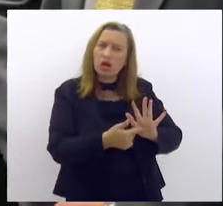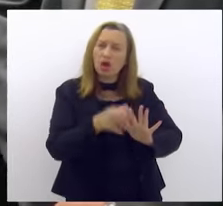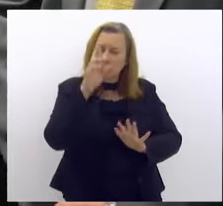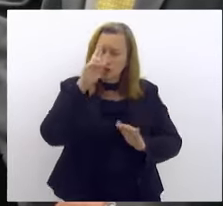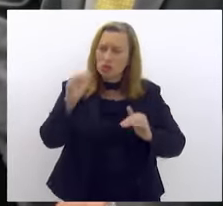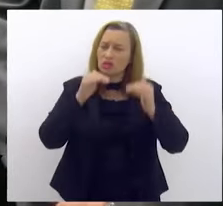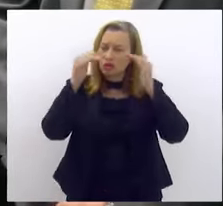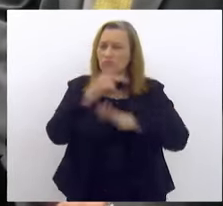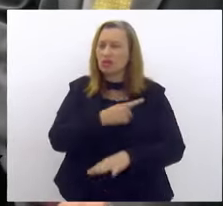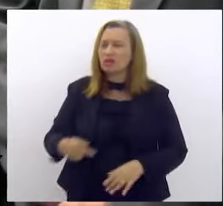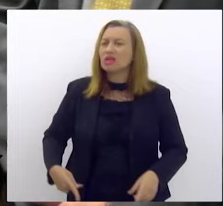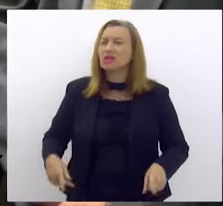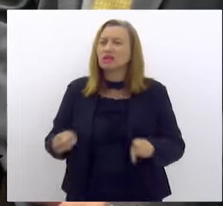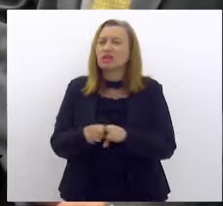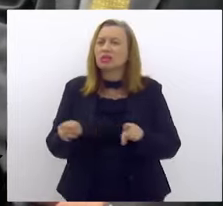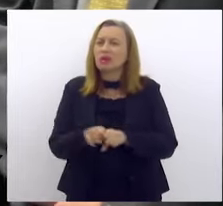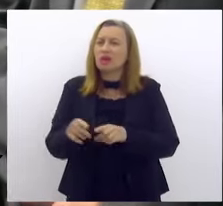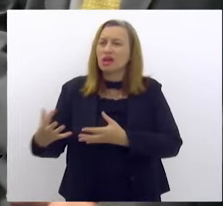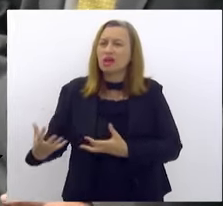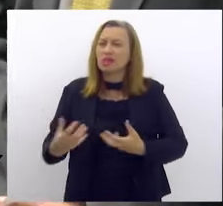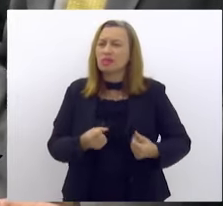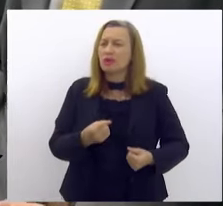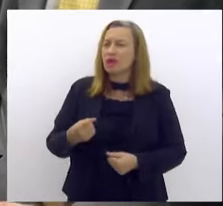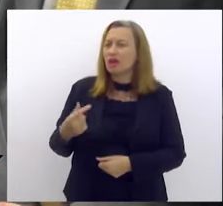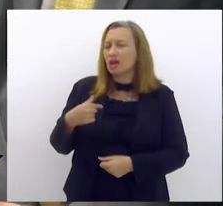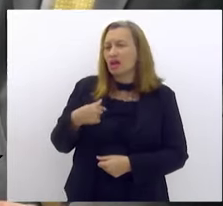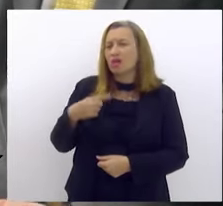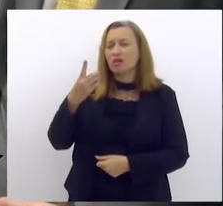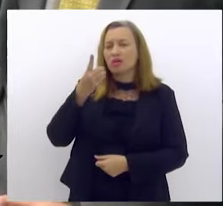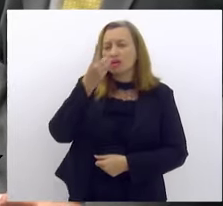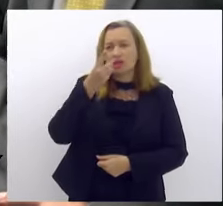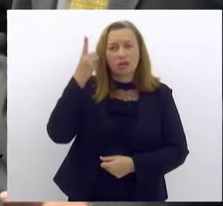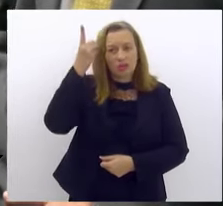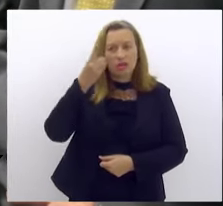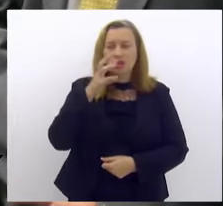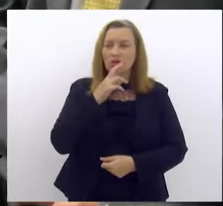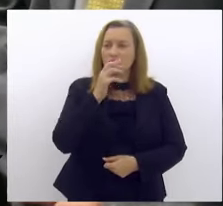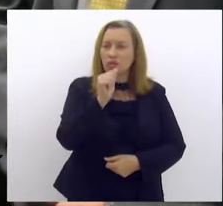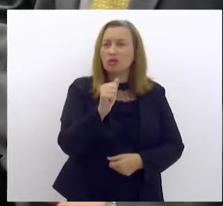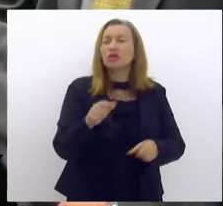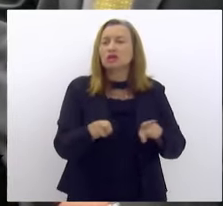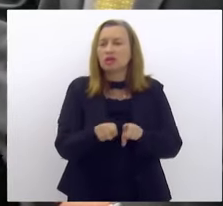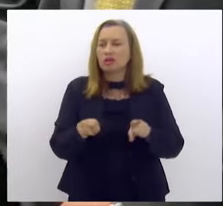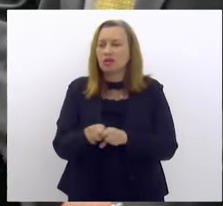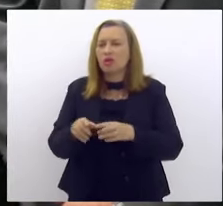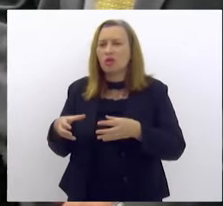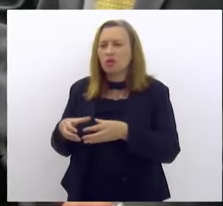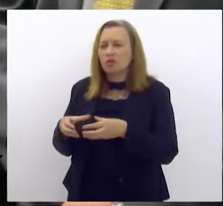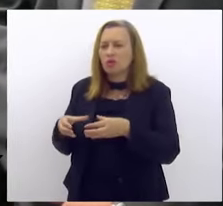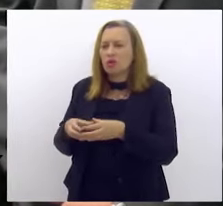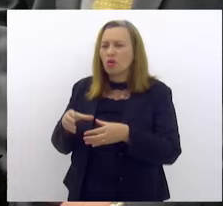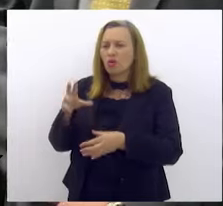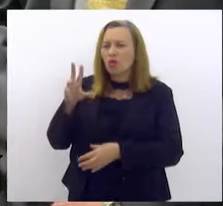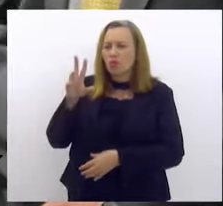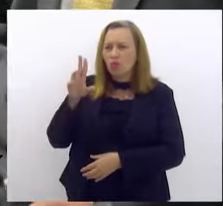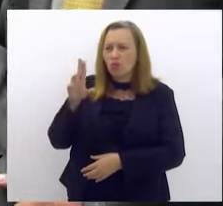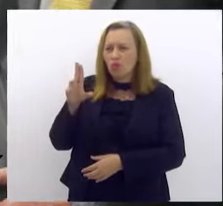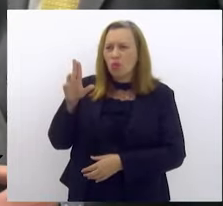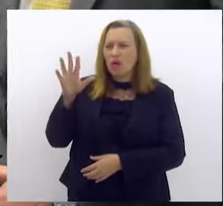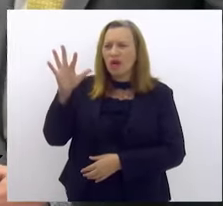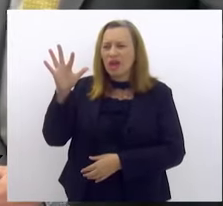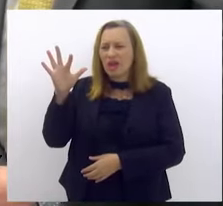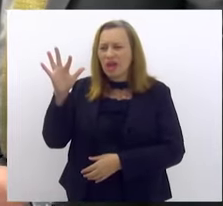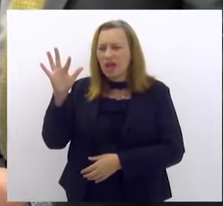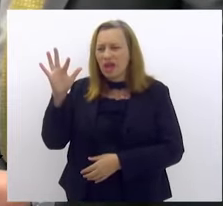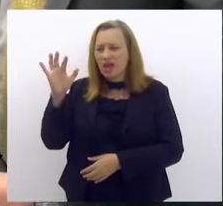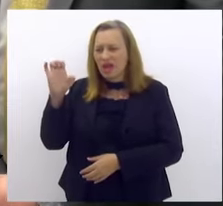também acabamos de receber, eu, deputado Amorim, né, uma comissão da UENF, trazendo também reivindicação de Campos. É Campos usando o nosso